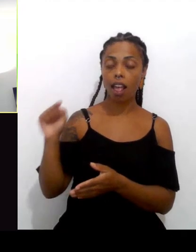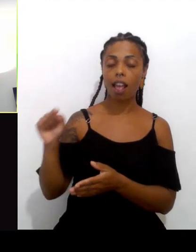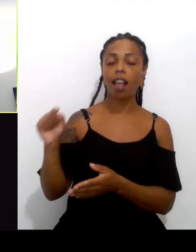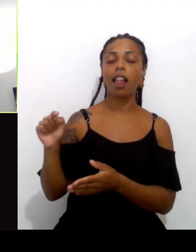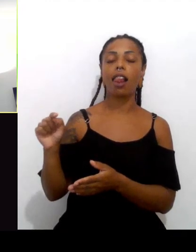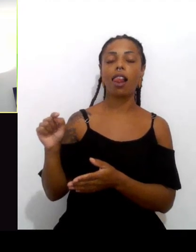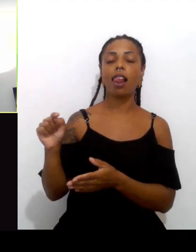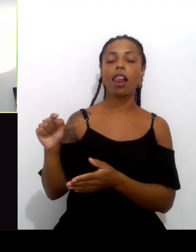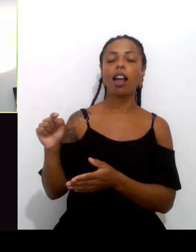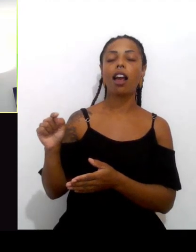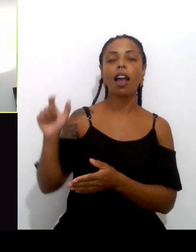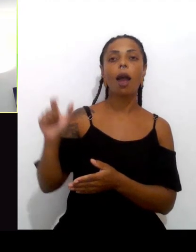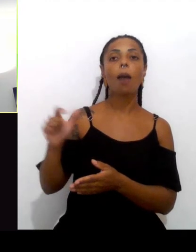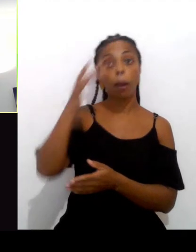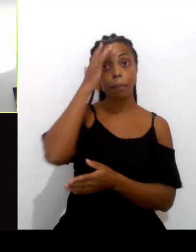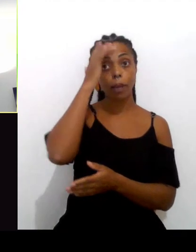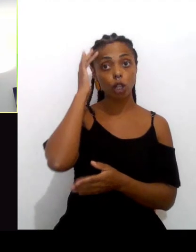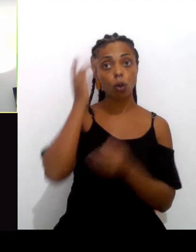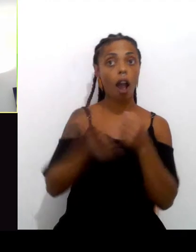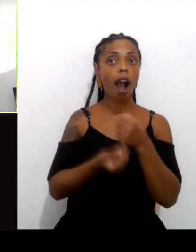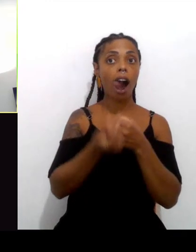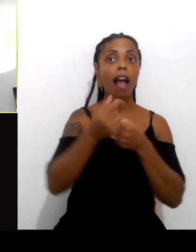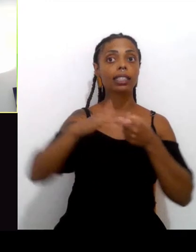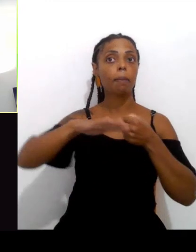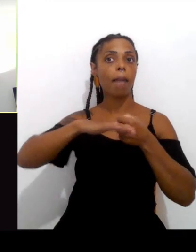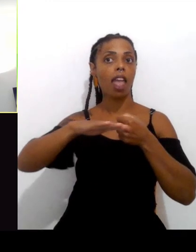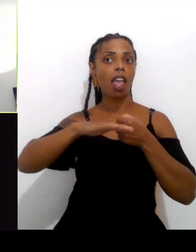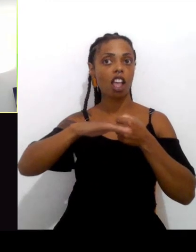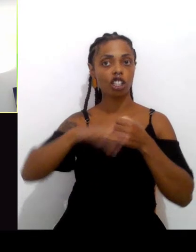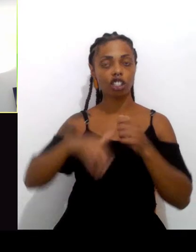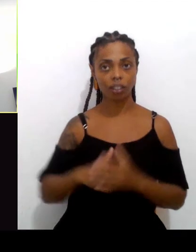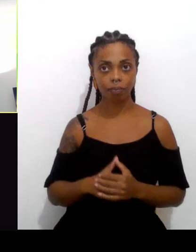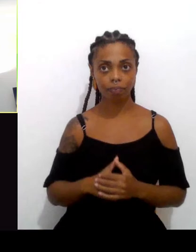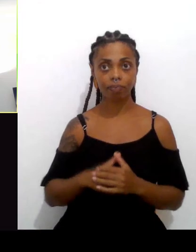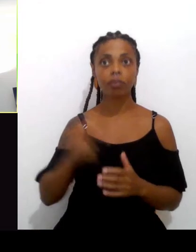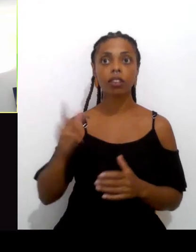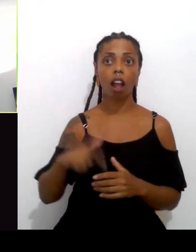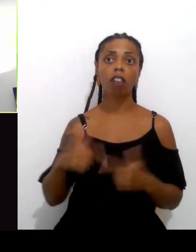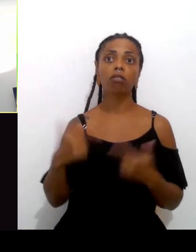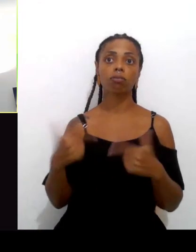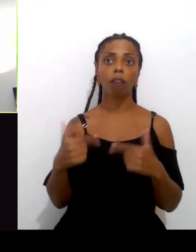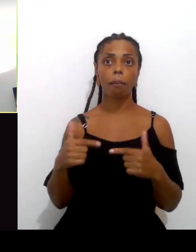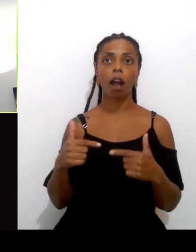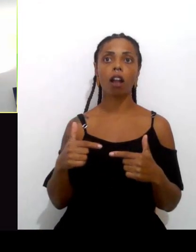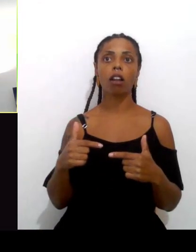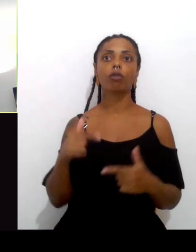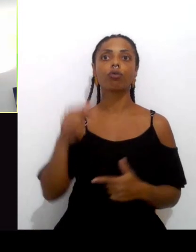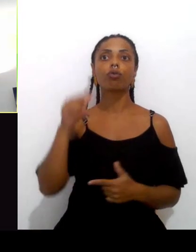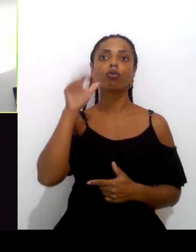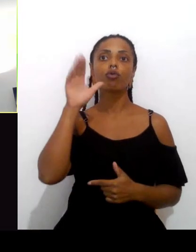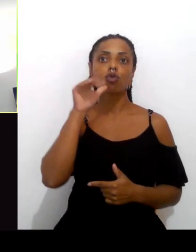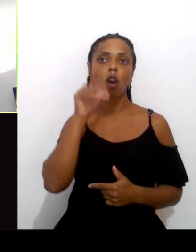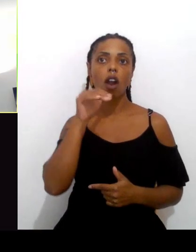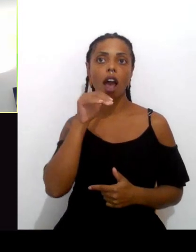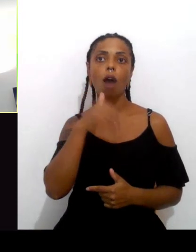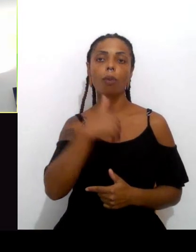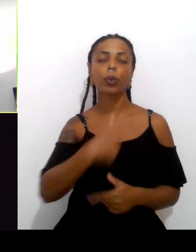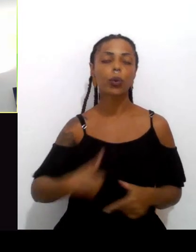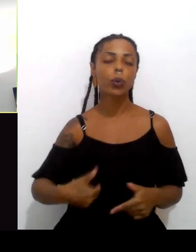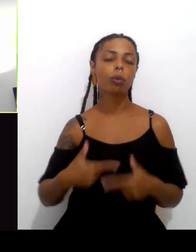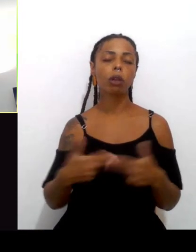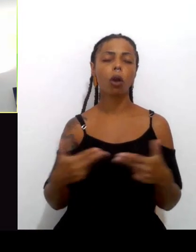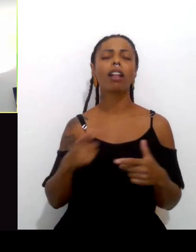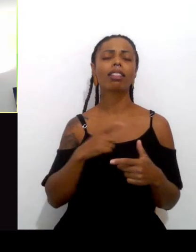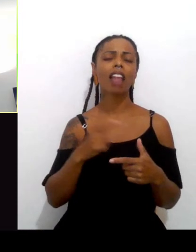era uma pessoa de classe média era um funcionário público tinha lá certos privilégios mas não era tão